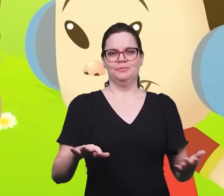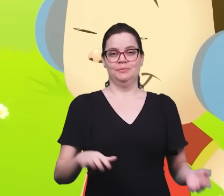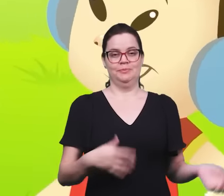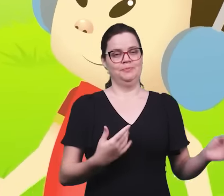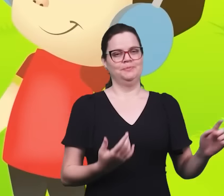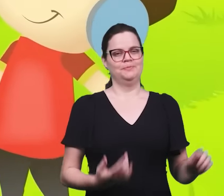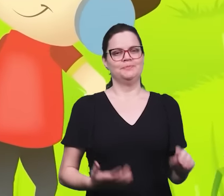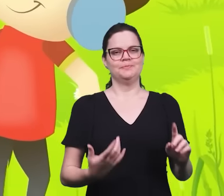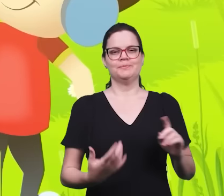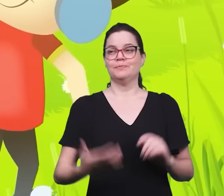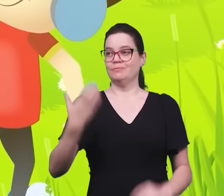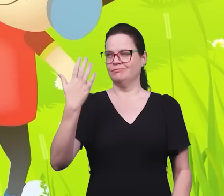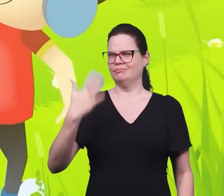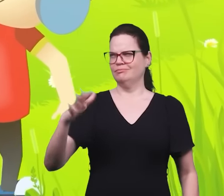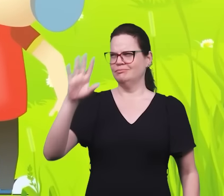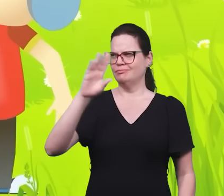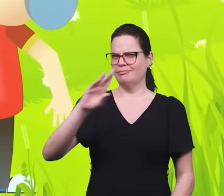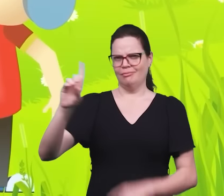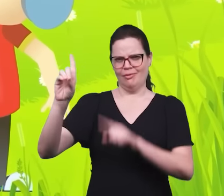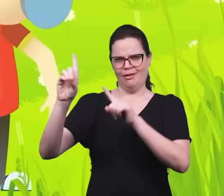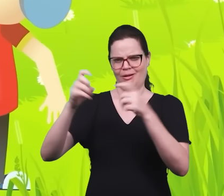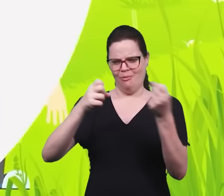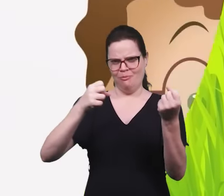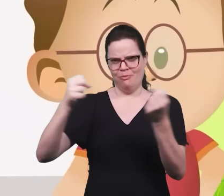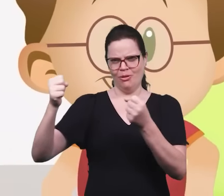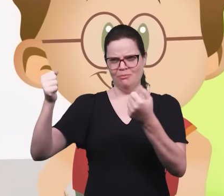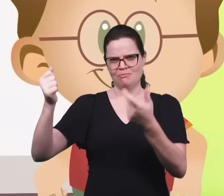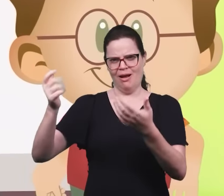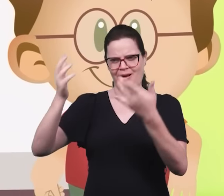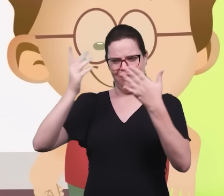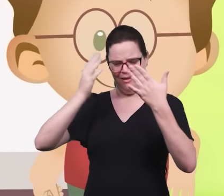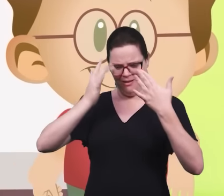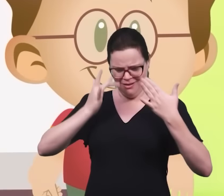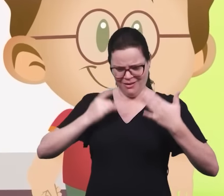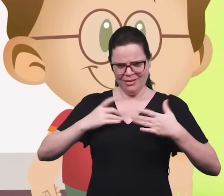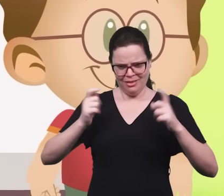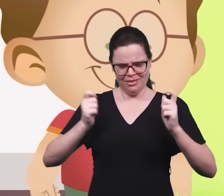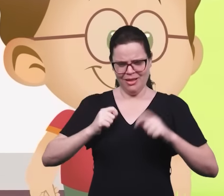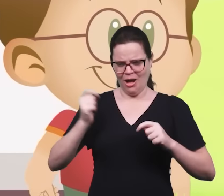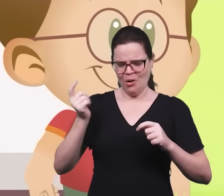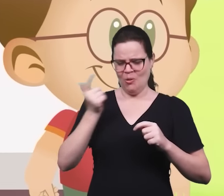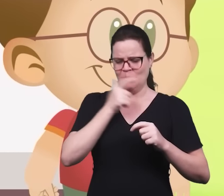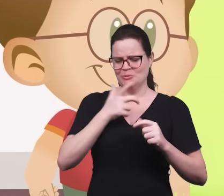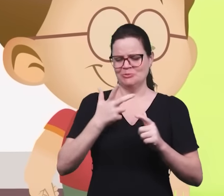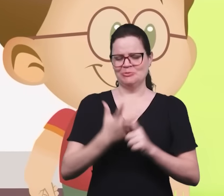Tudo posso naquele que me fortalece.